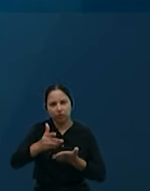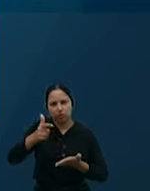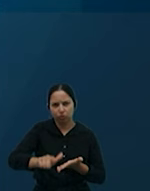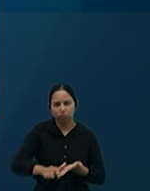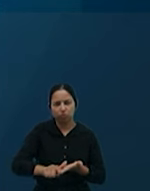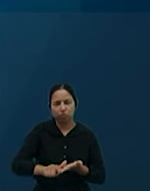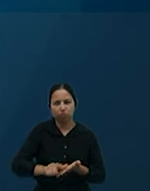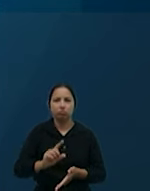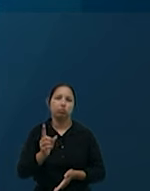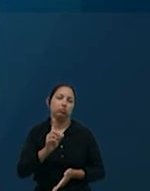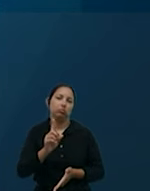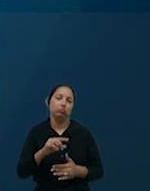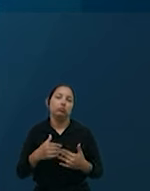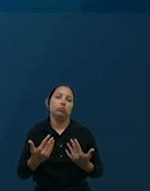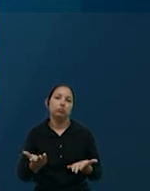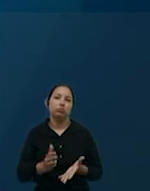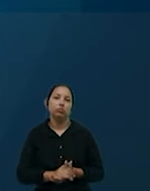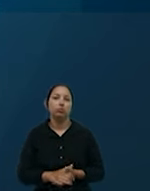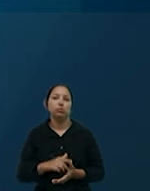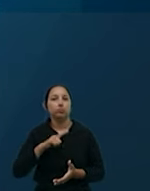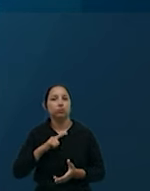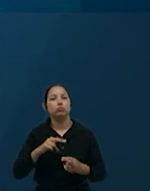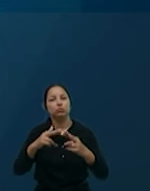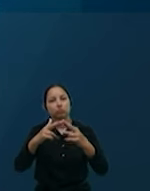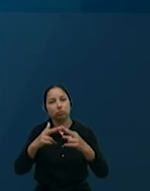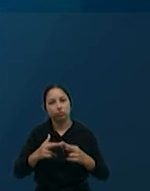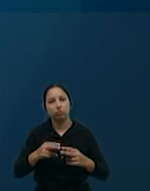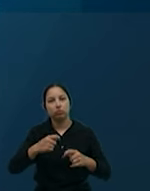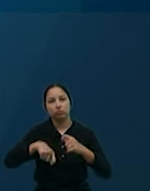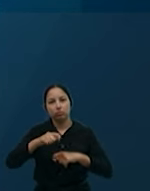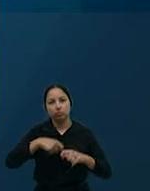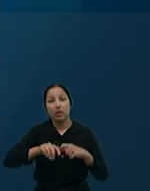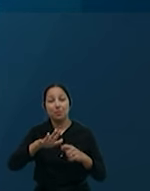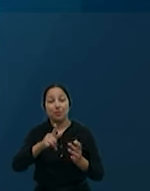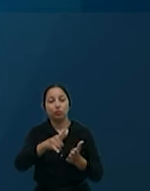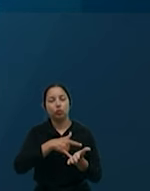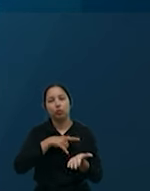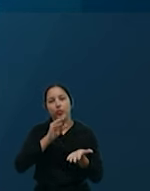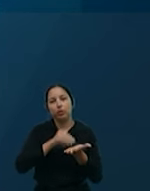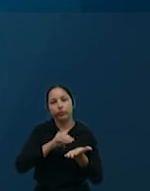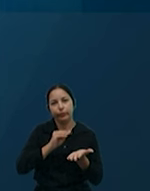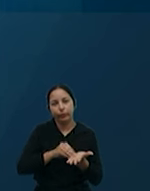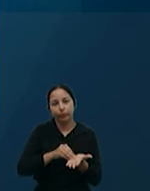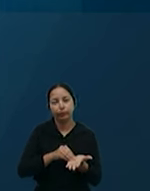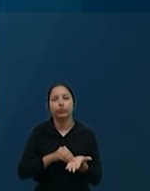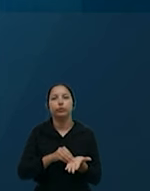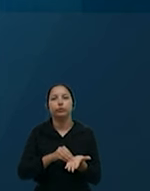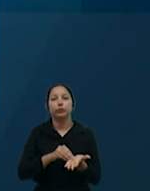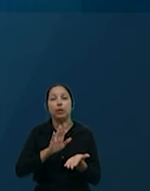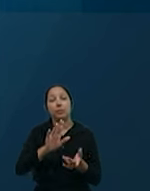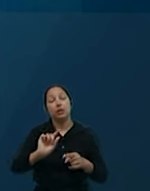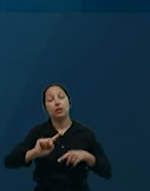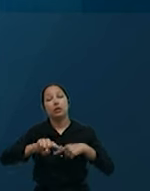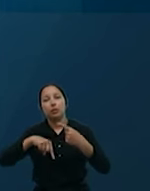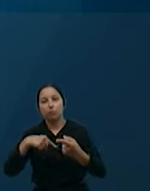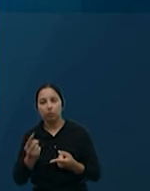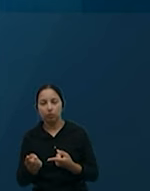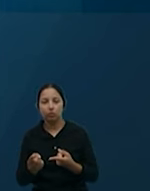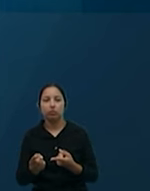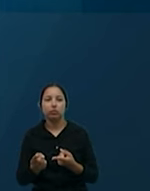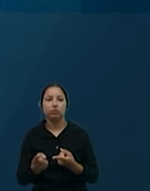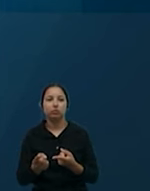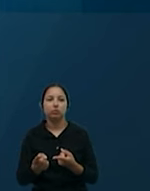como houve um requerimento administrativo desprovido da documentação suficiente e, posteriormente, se foi oportunizada